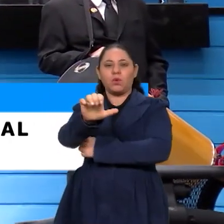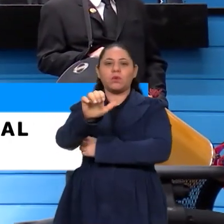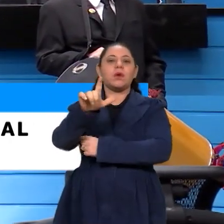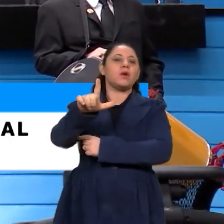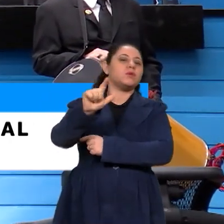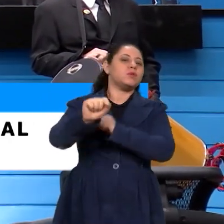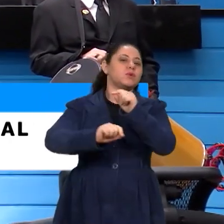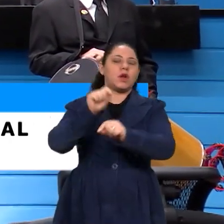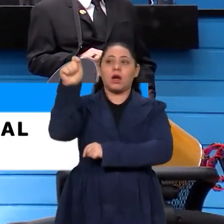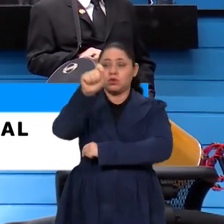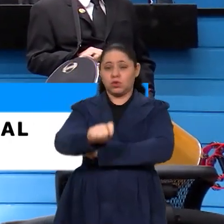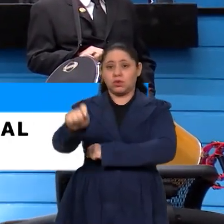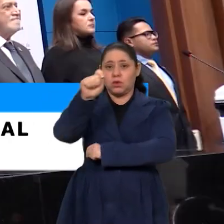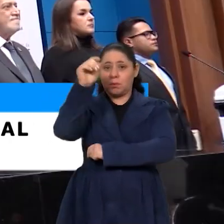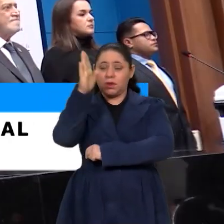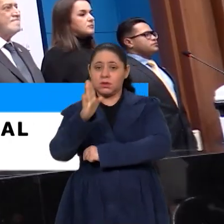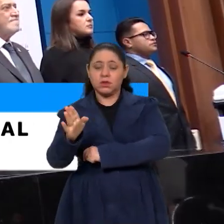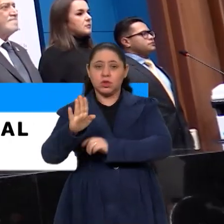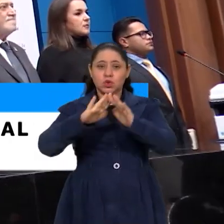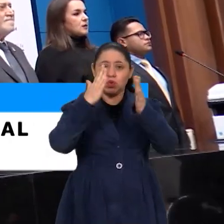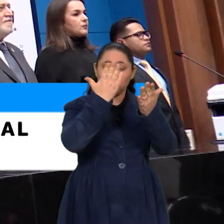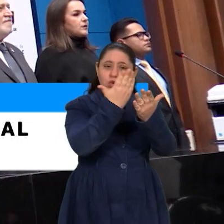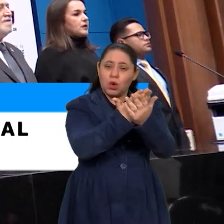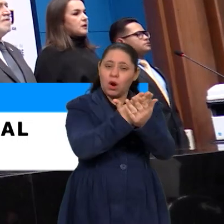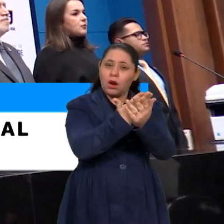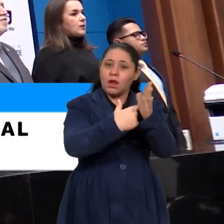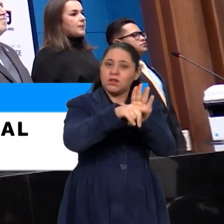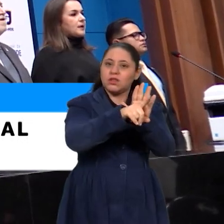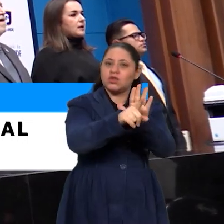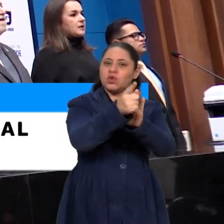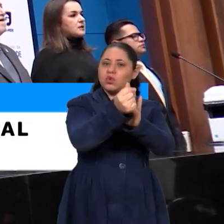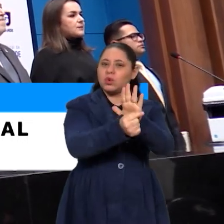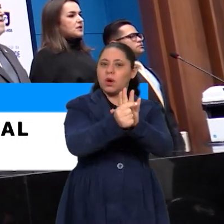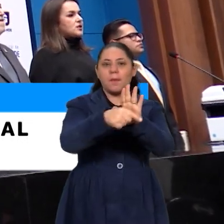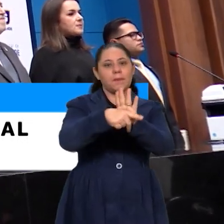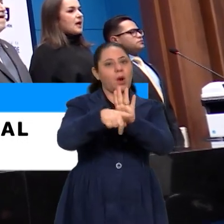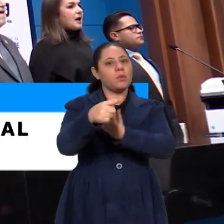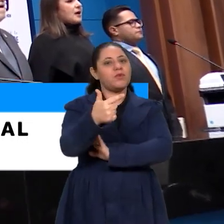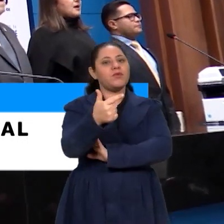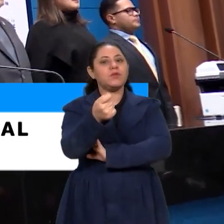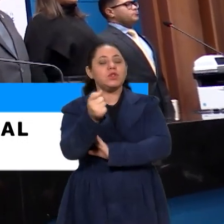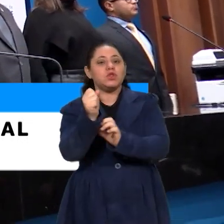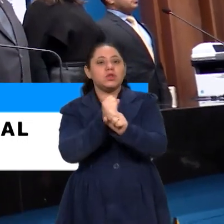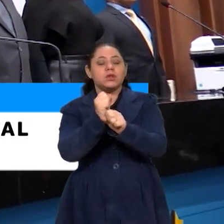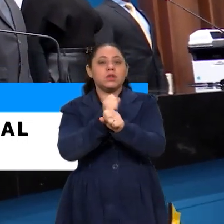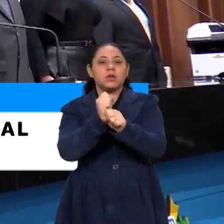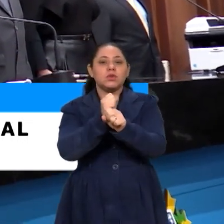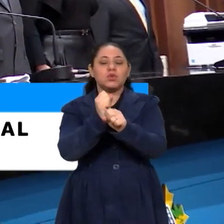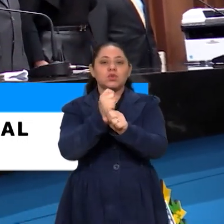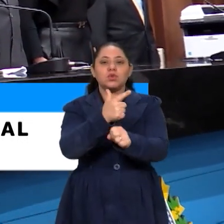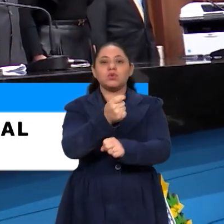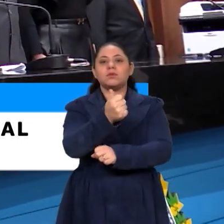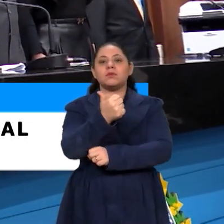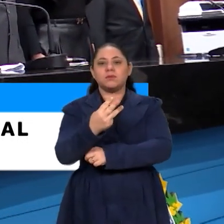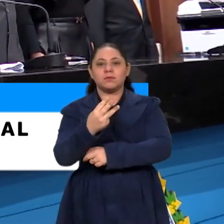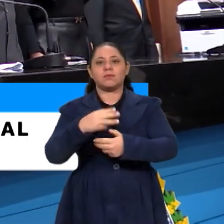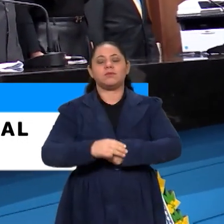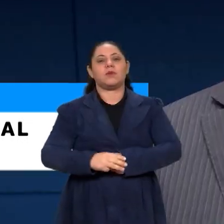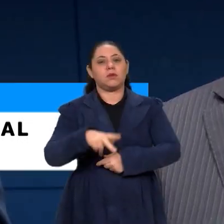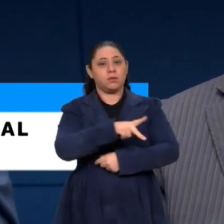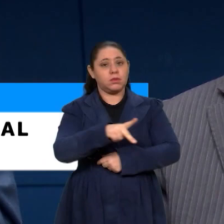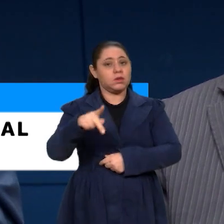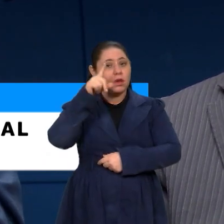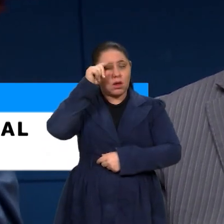a Associação Brasileira das Escolas do Legislativo e de Contas, instituição que completa 20 anos em